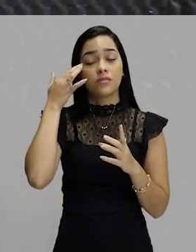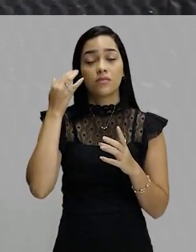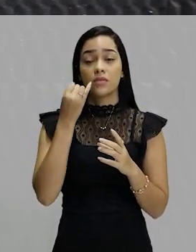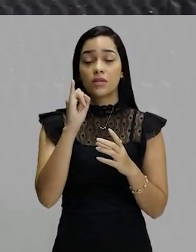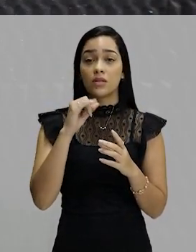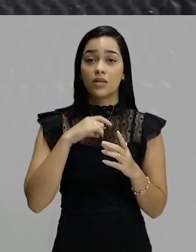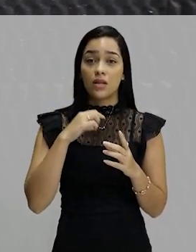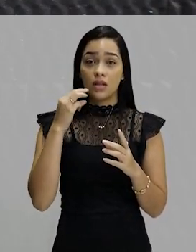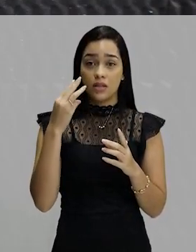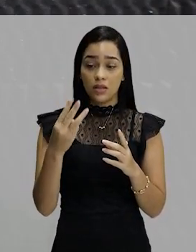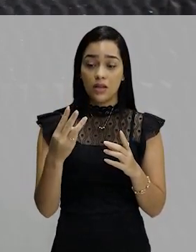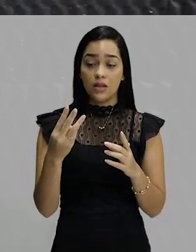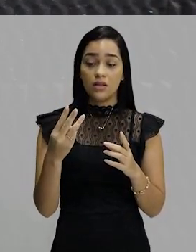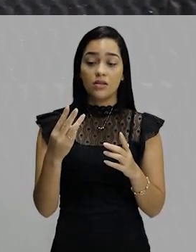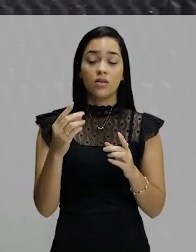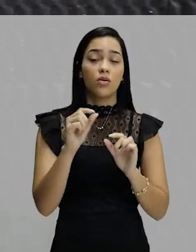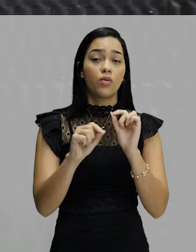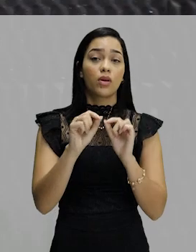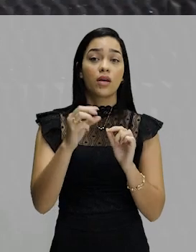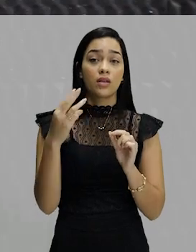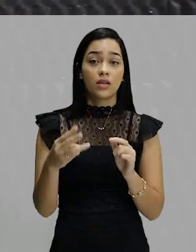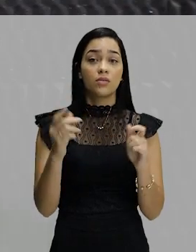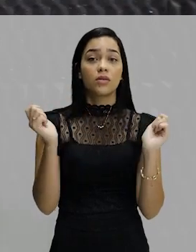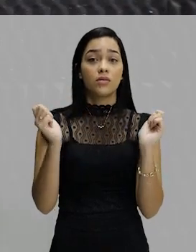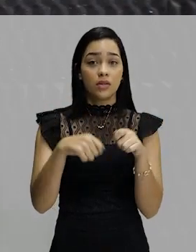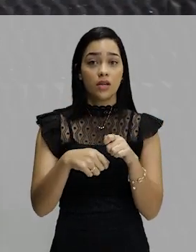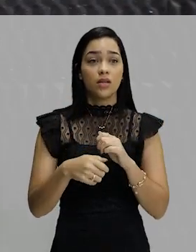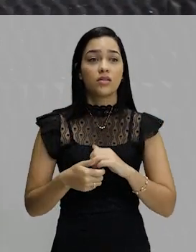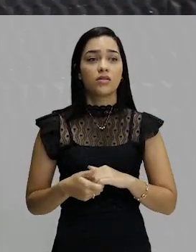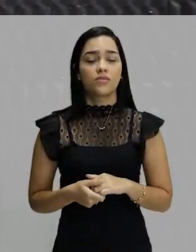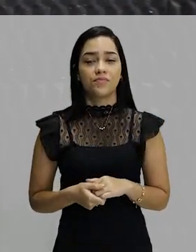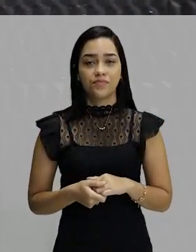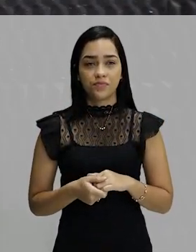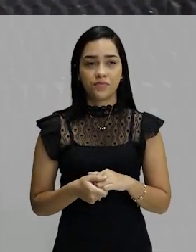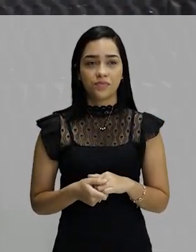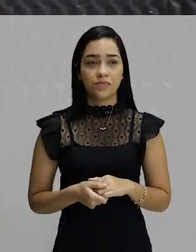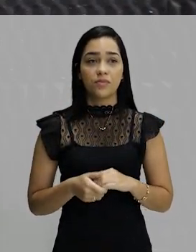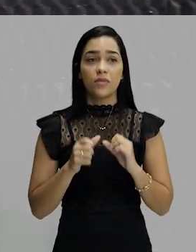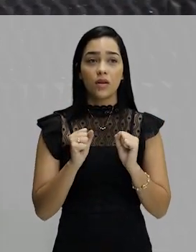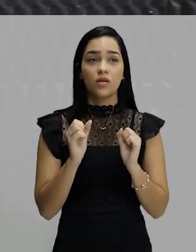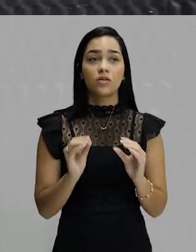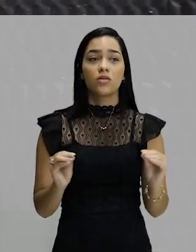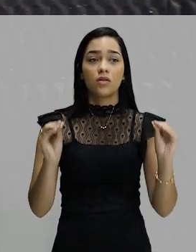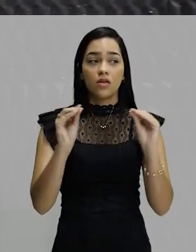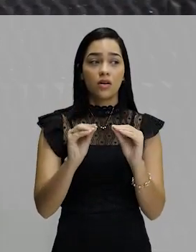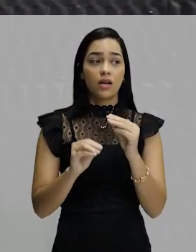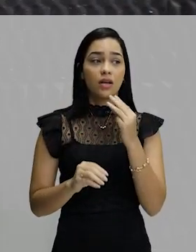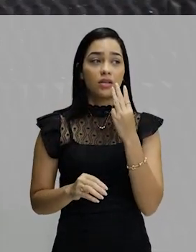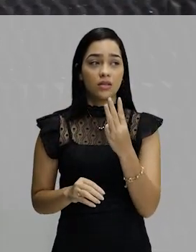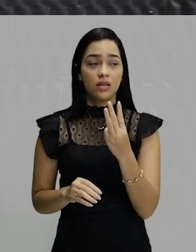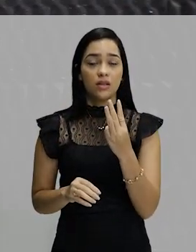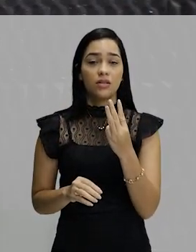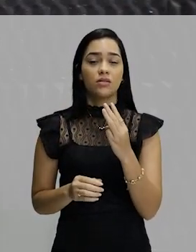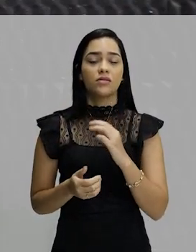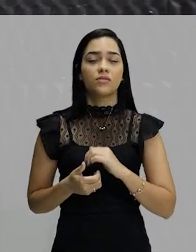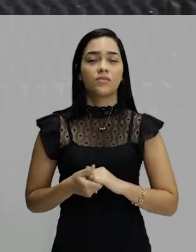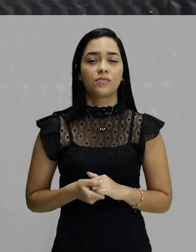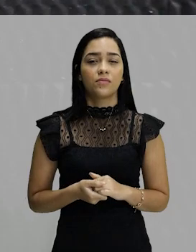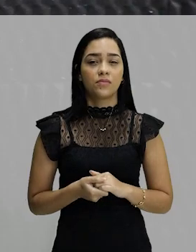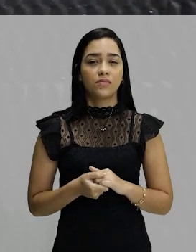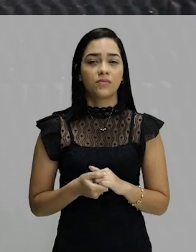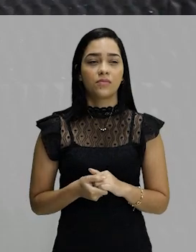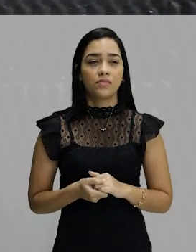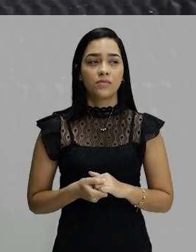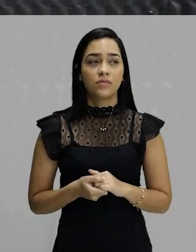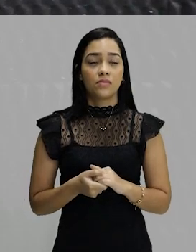Se eu tenho 3 vogais, eu tenho 3 possibilidades aqui. Ó. Eu posso colocar aqui 3 formas.